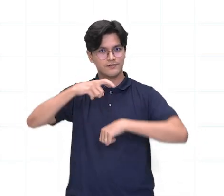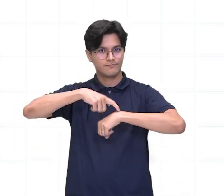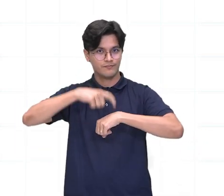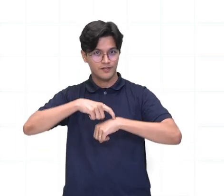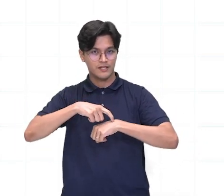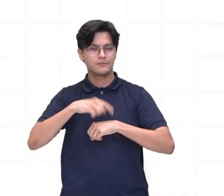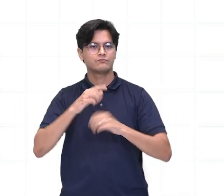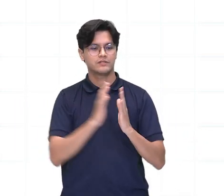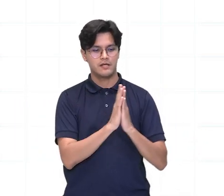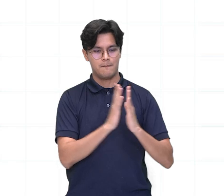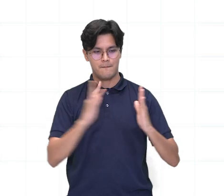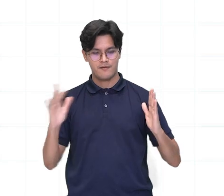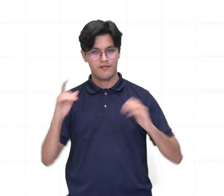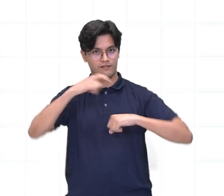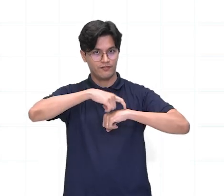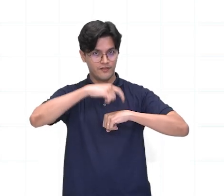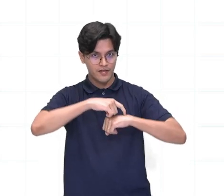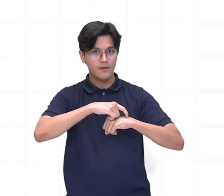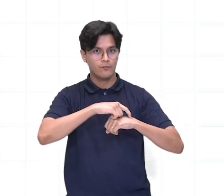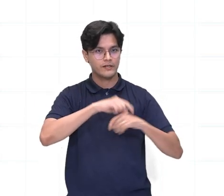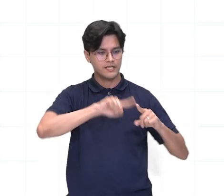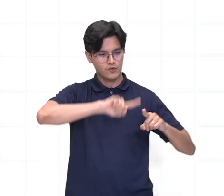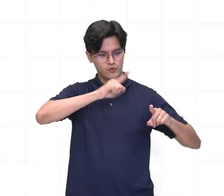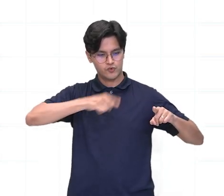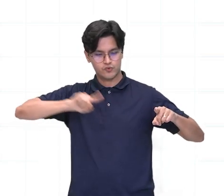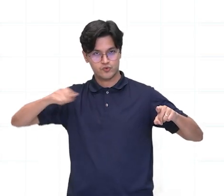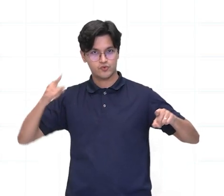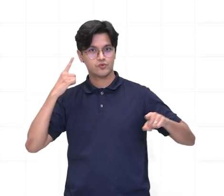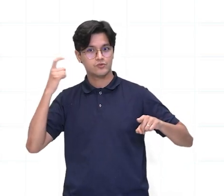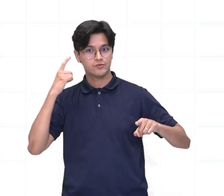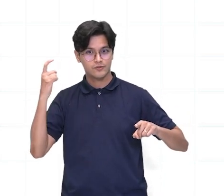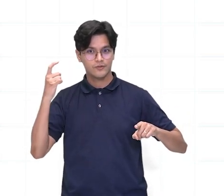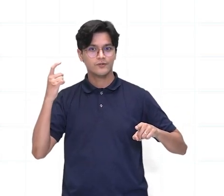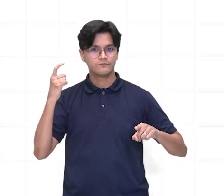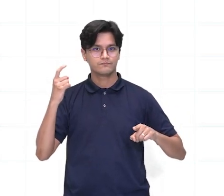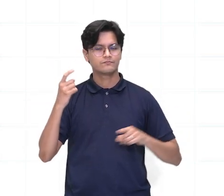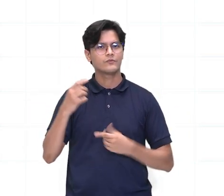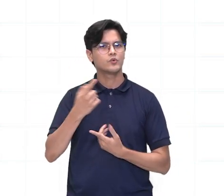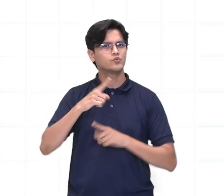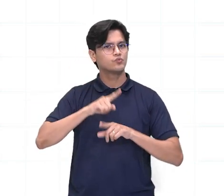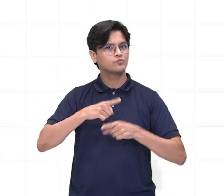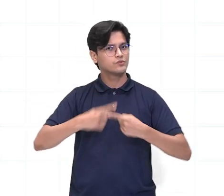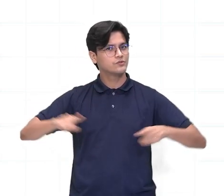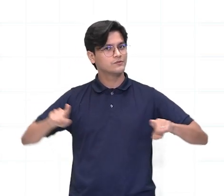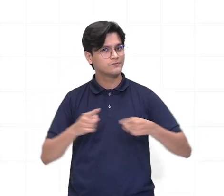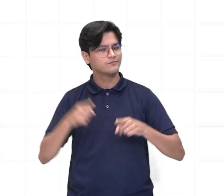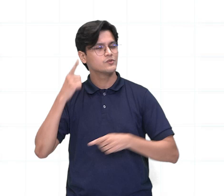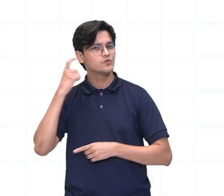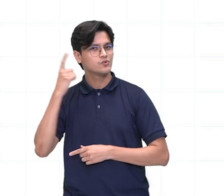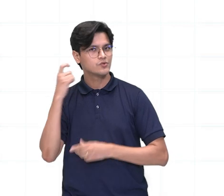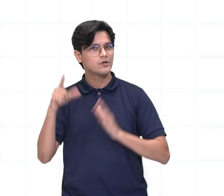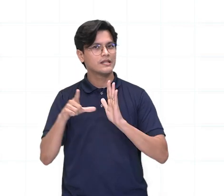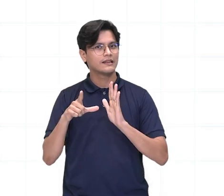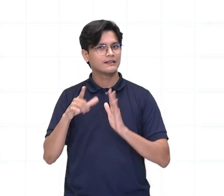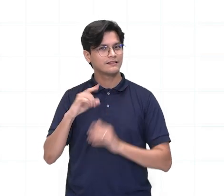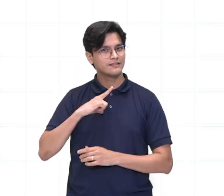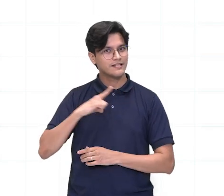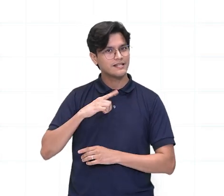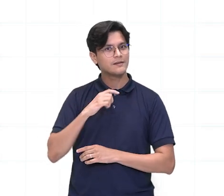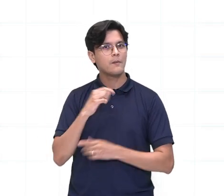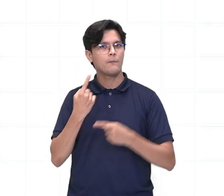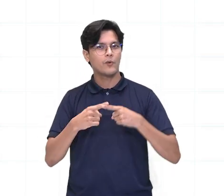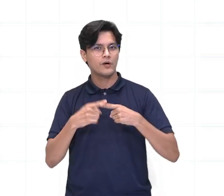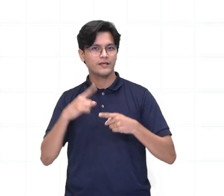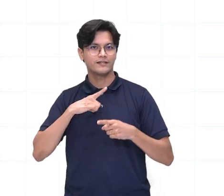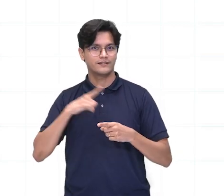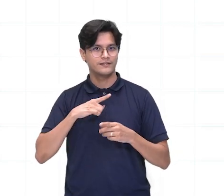matéria-prima são os sons. Um som só existe em relação ao silêncio. Então, a definição